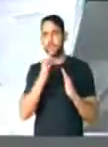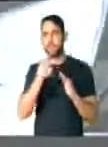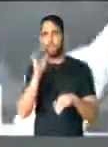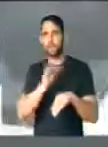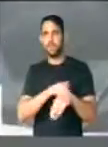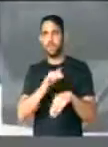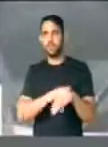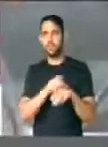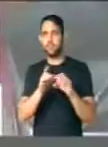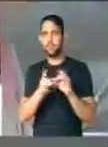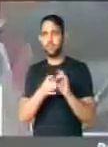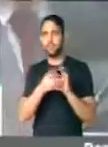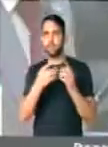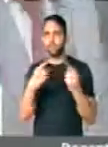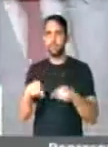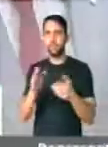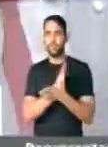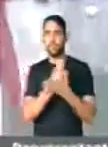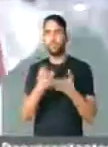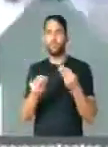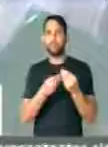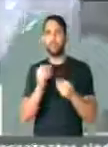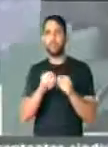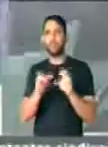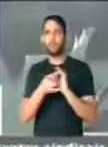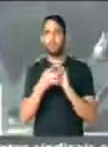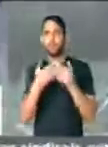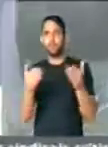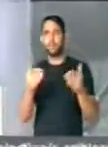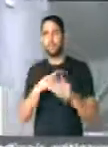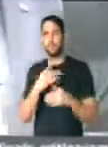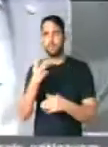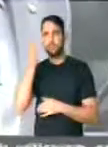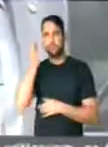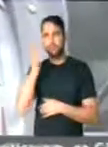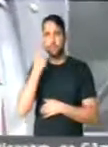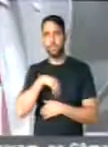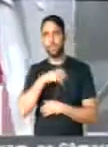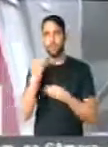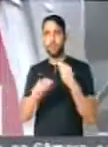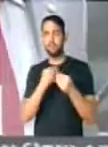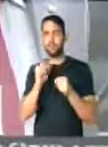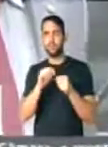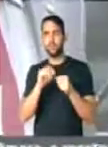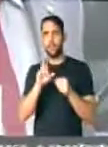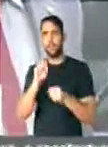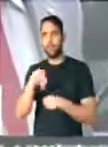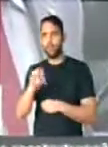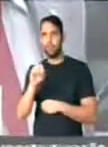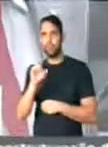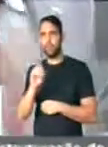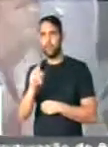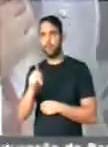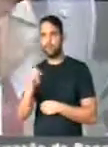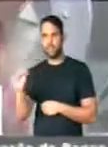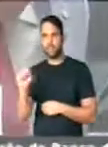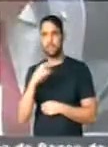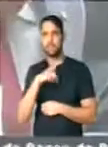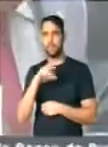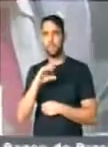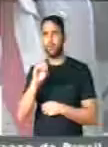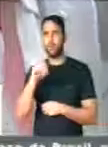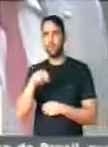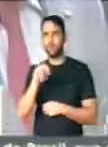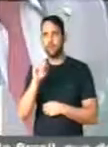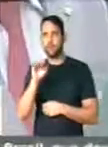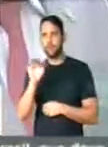uma grande injustiça e uma demonstração de burrice, na medida em que a ONU, a OPAS, a Organização Mundial de